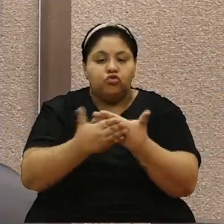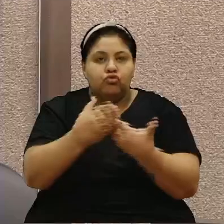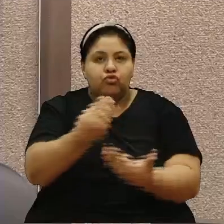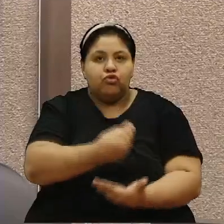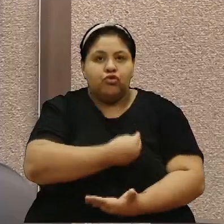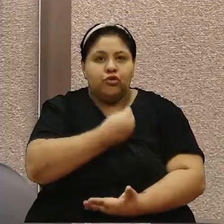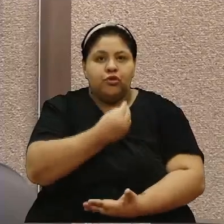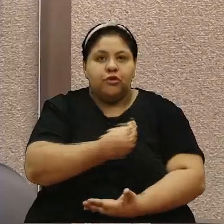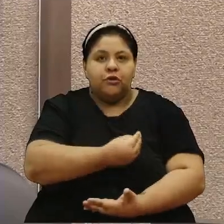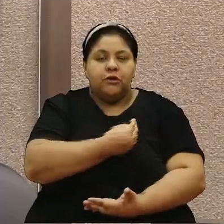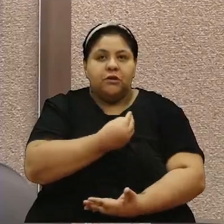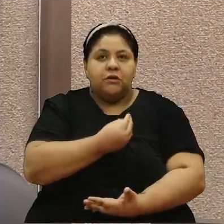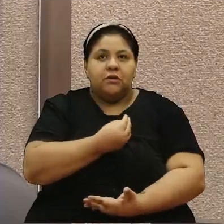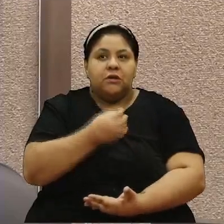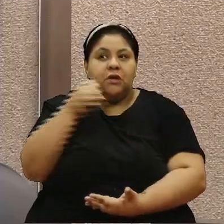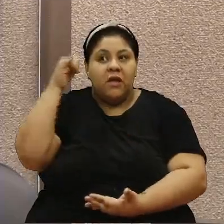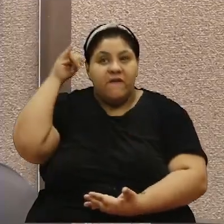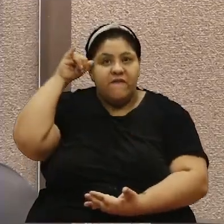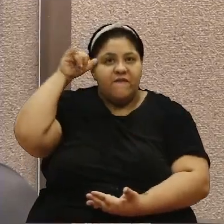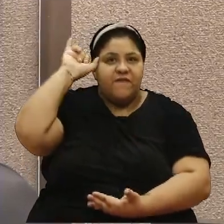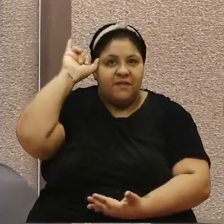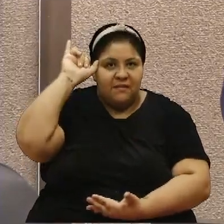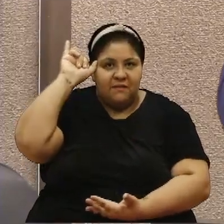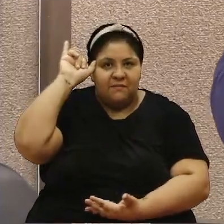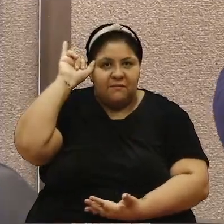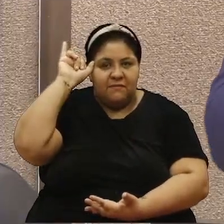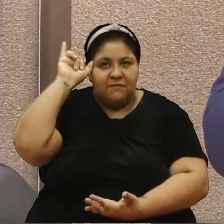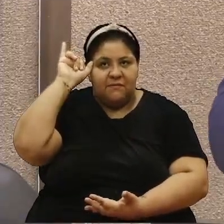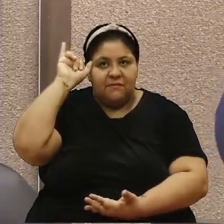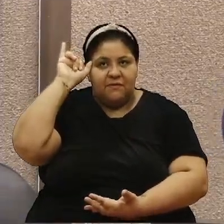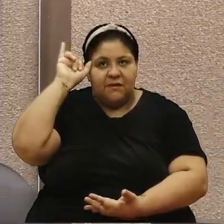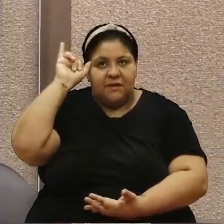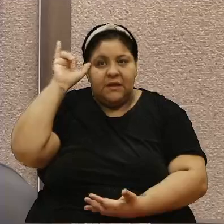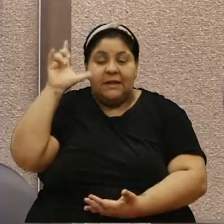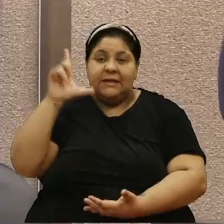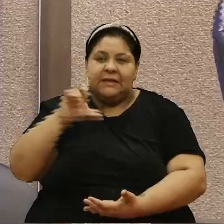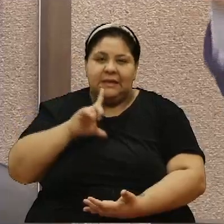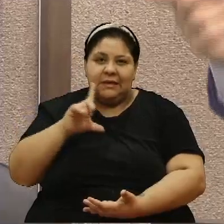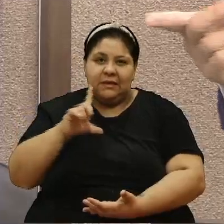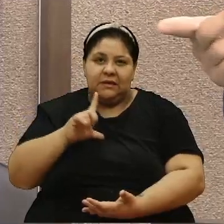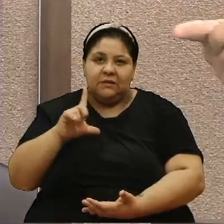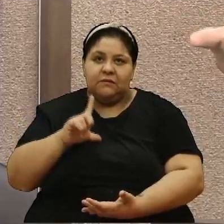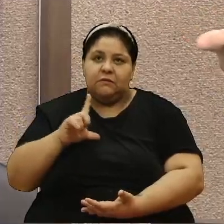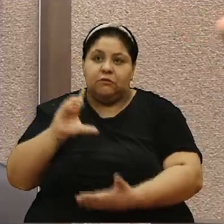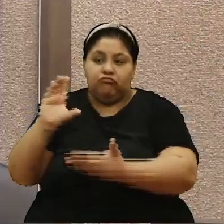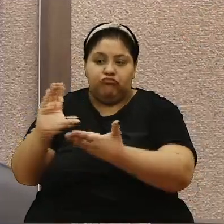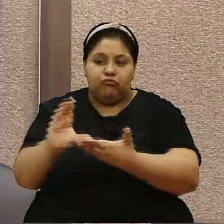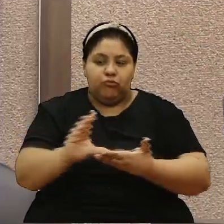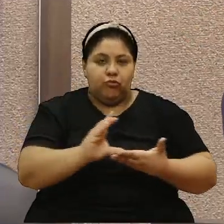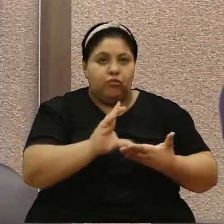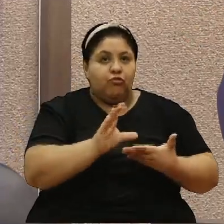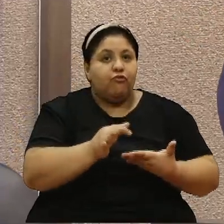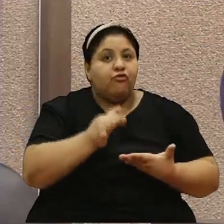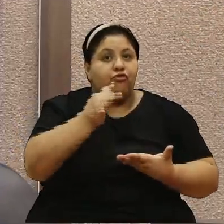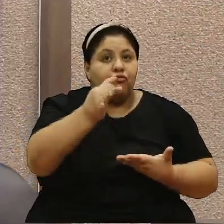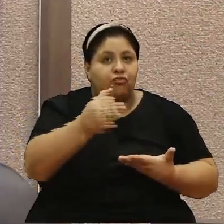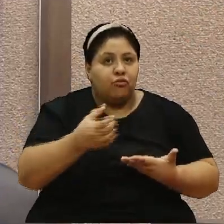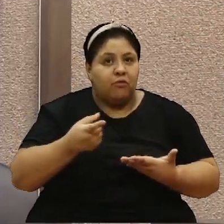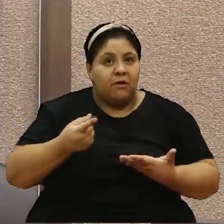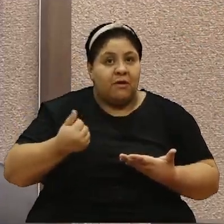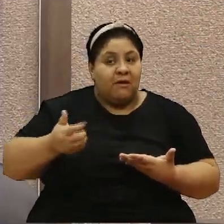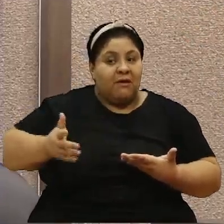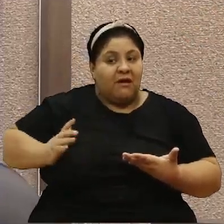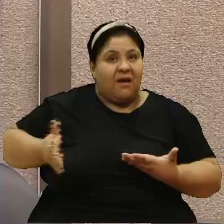gente previne, a gente não tem altos custos no tratamento futuro. Então,